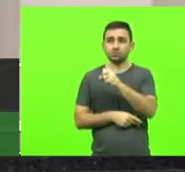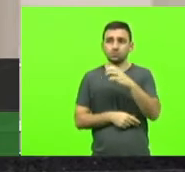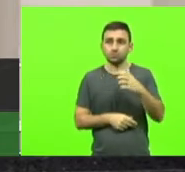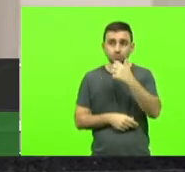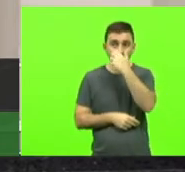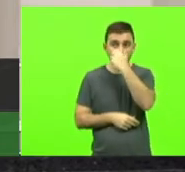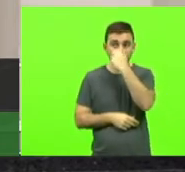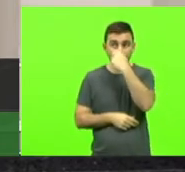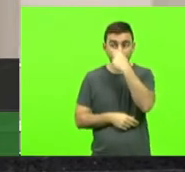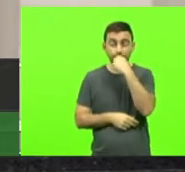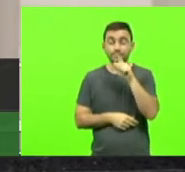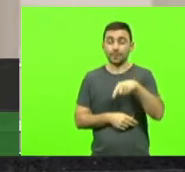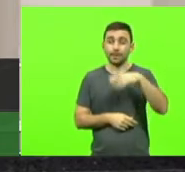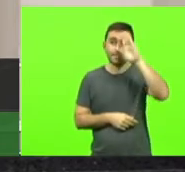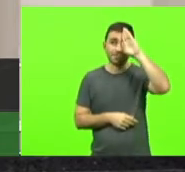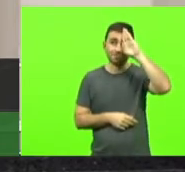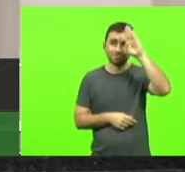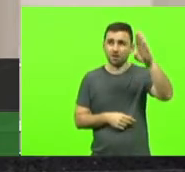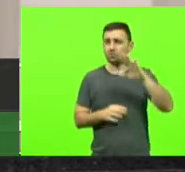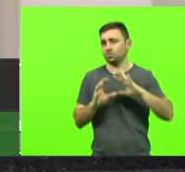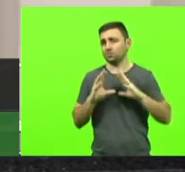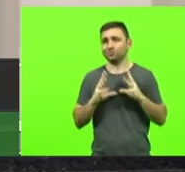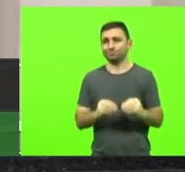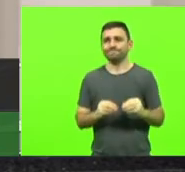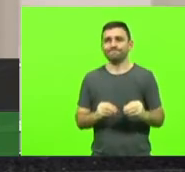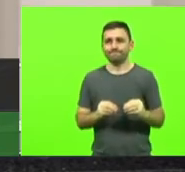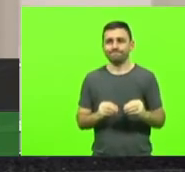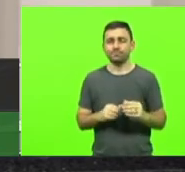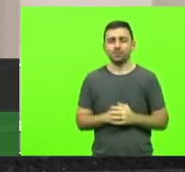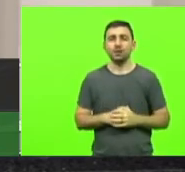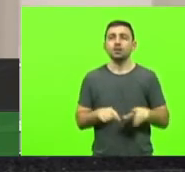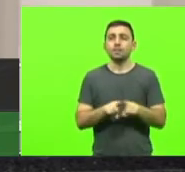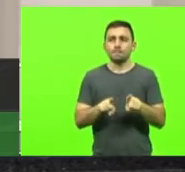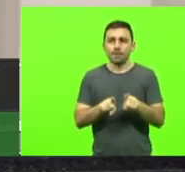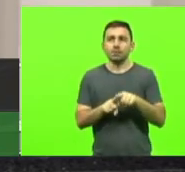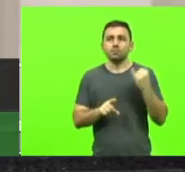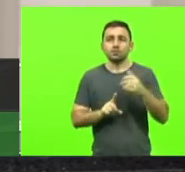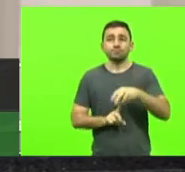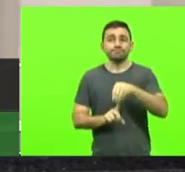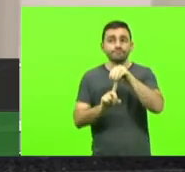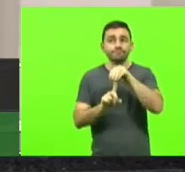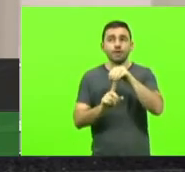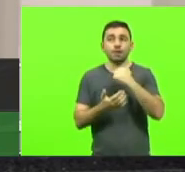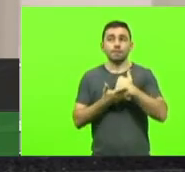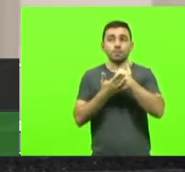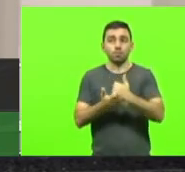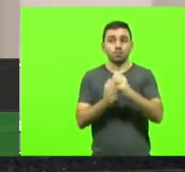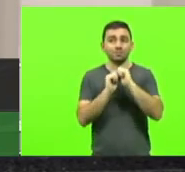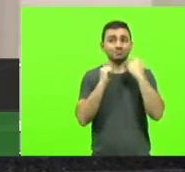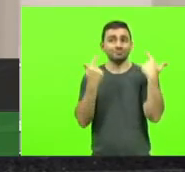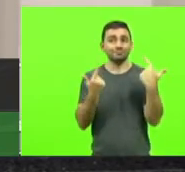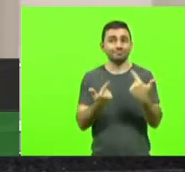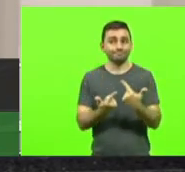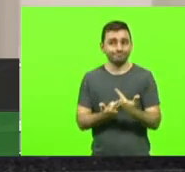É a prioridade das prioridades. E é importante ressaltar o apoio que a Assembleia Legislativa deu. E é